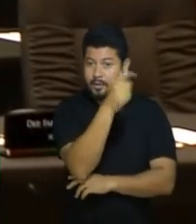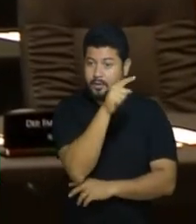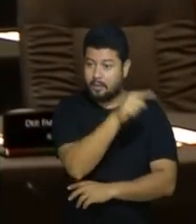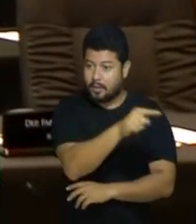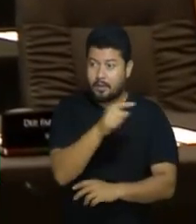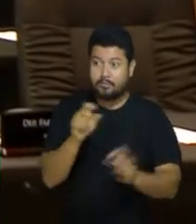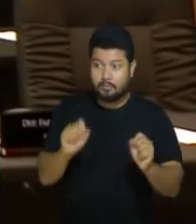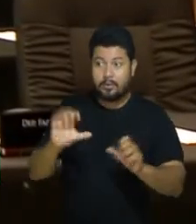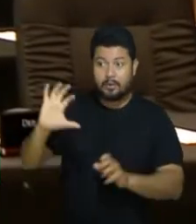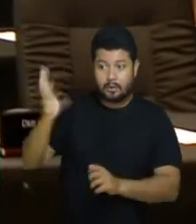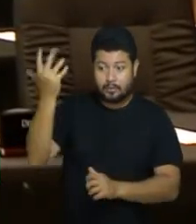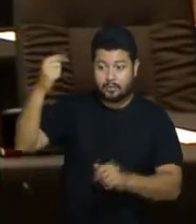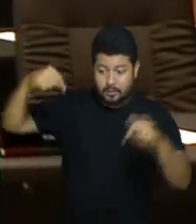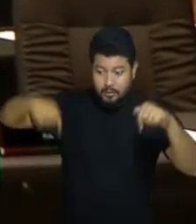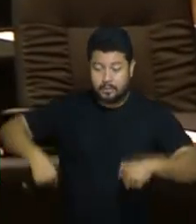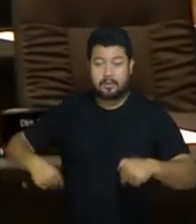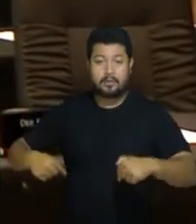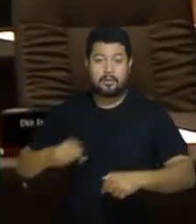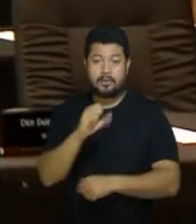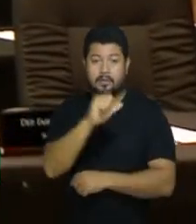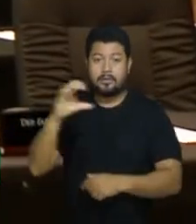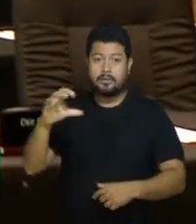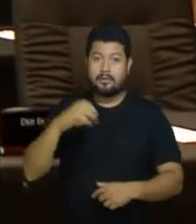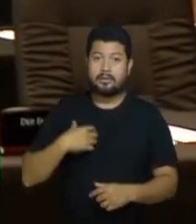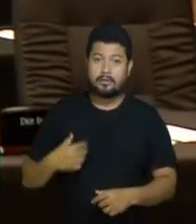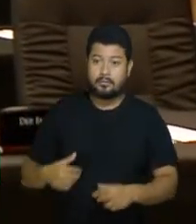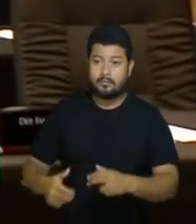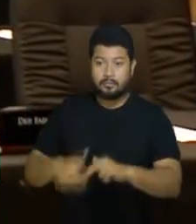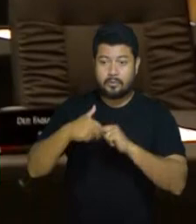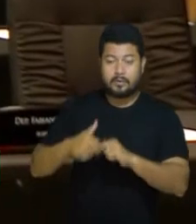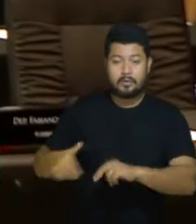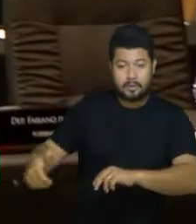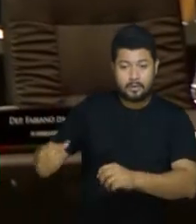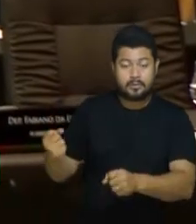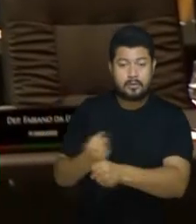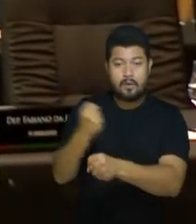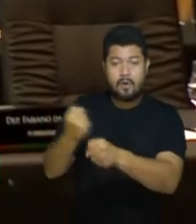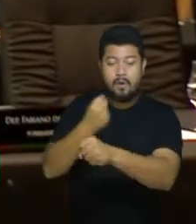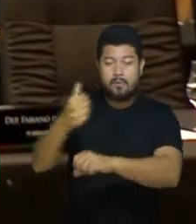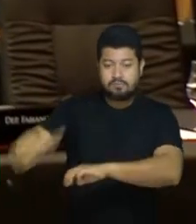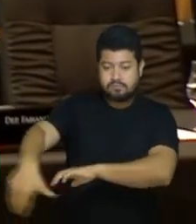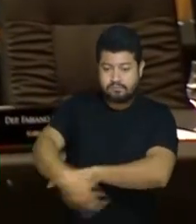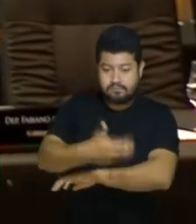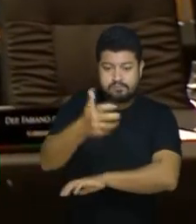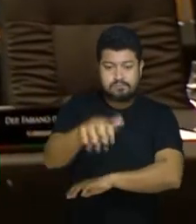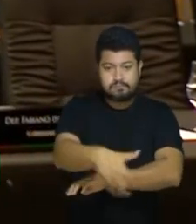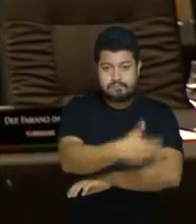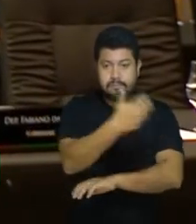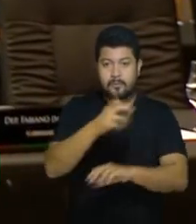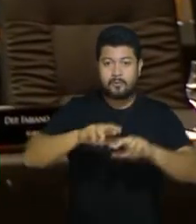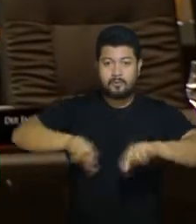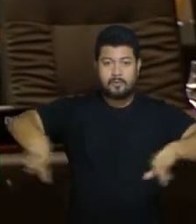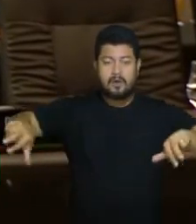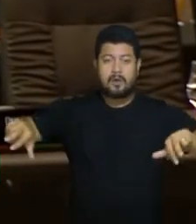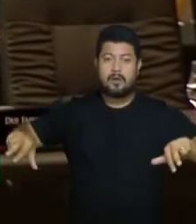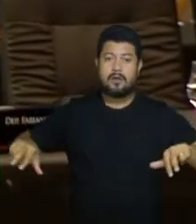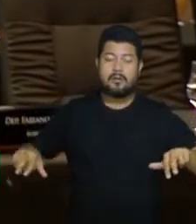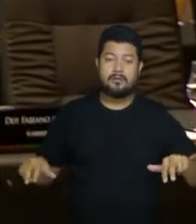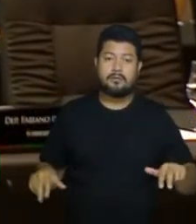questões que estão acontecendo lá. Nós temos que fazer obra, prevenção, redragagem dos rios. Mas mais do que isso, que esse projeto também